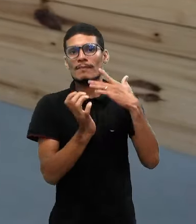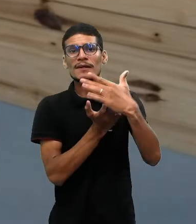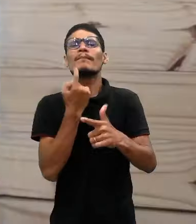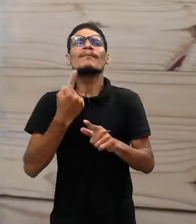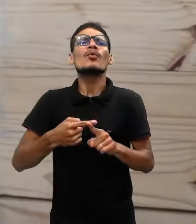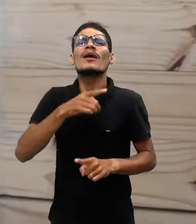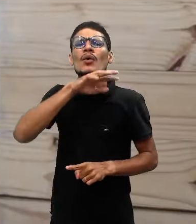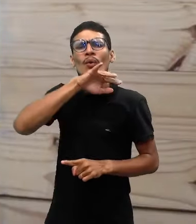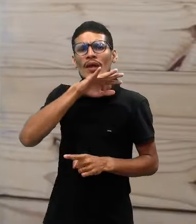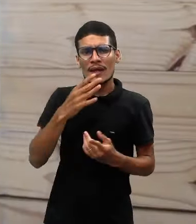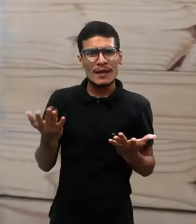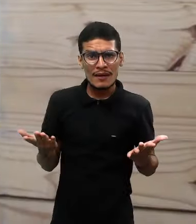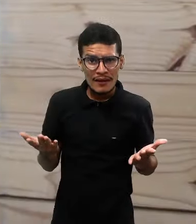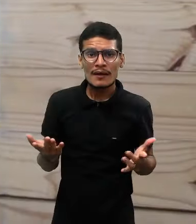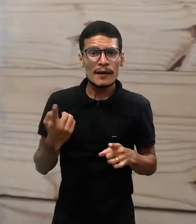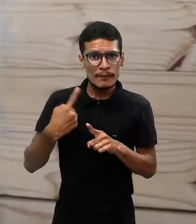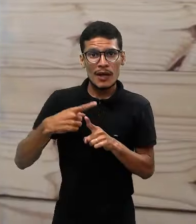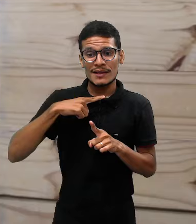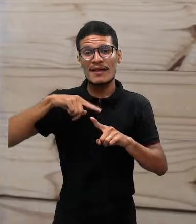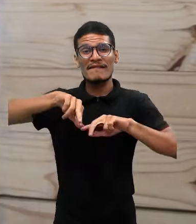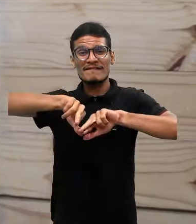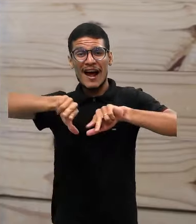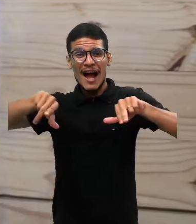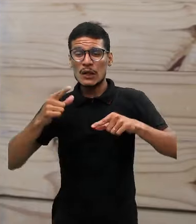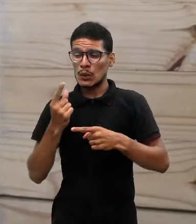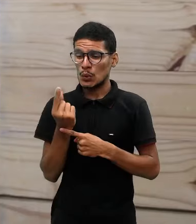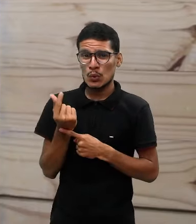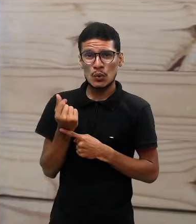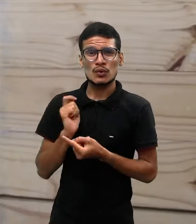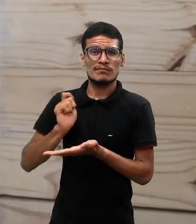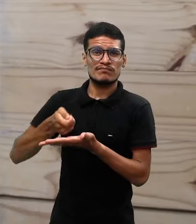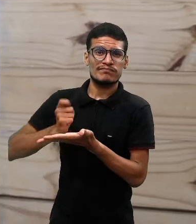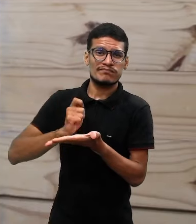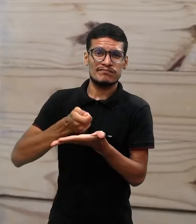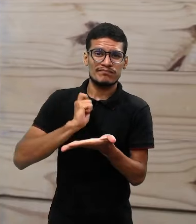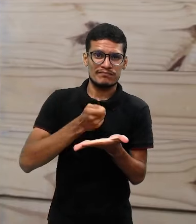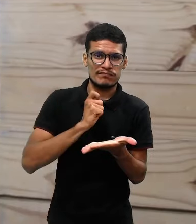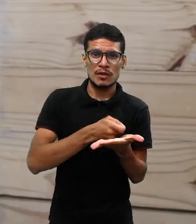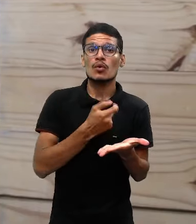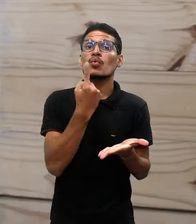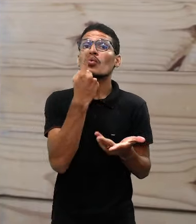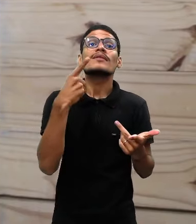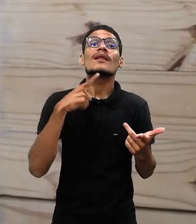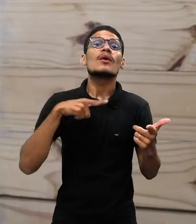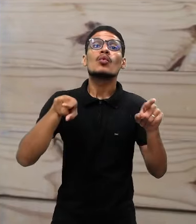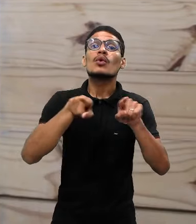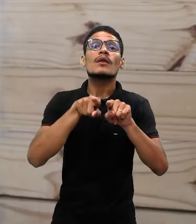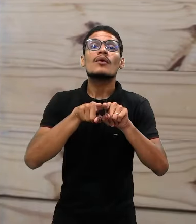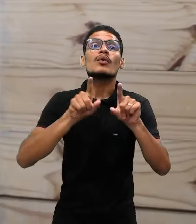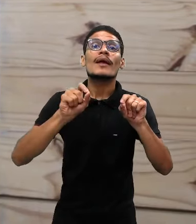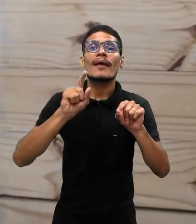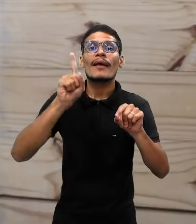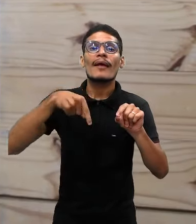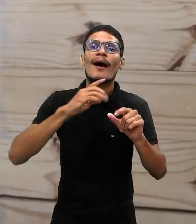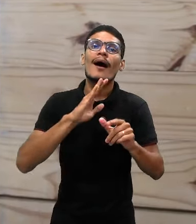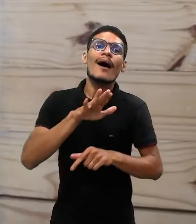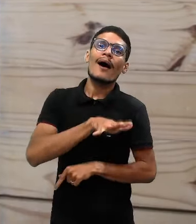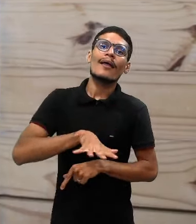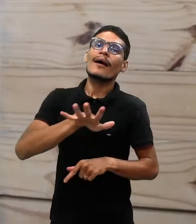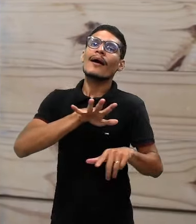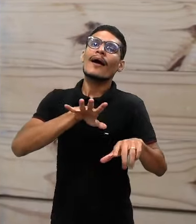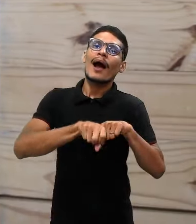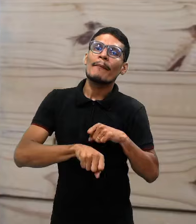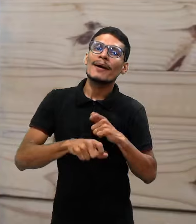Porque existem vários custos dentro de uma empresa. Um deles é o da capacitação. Então, quando a gente